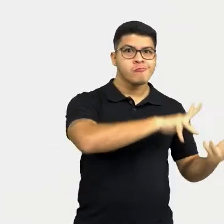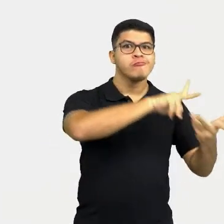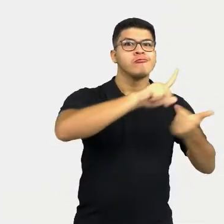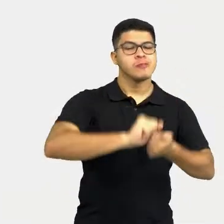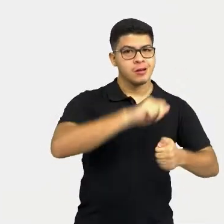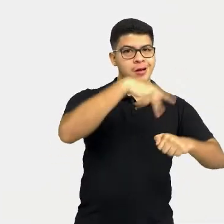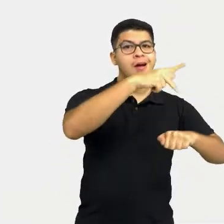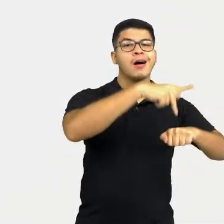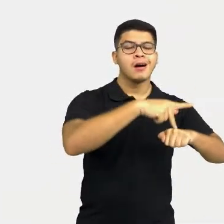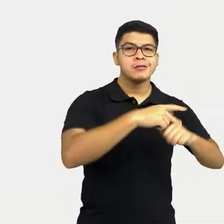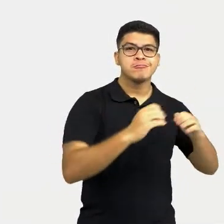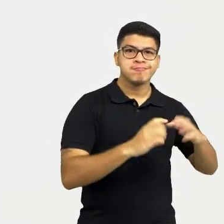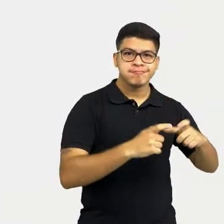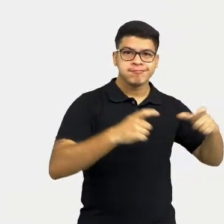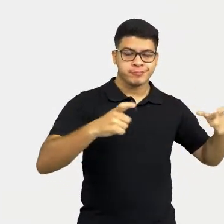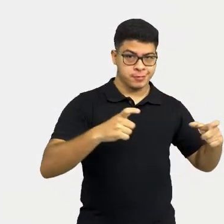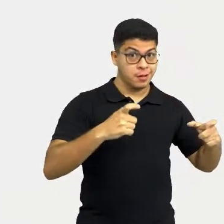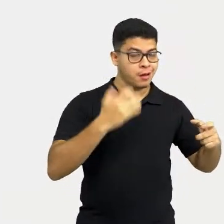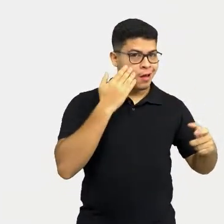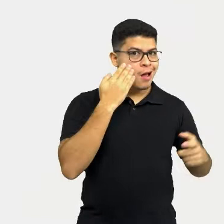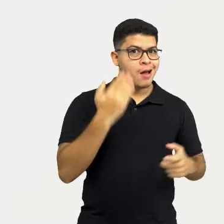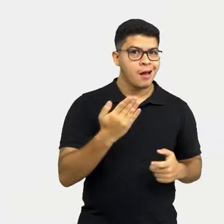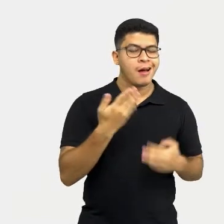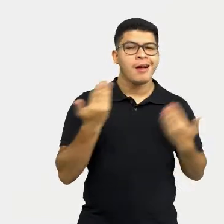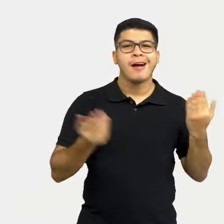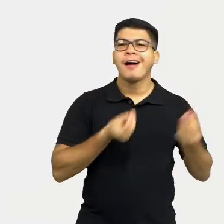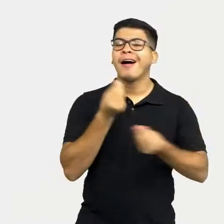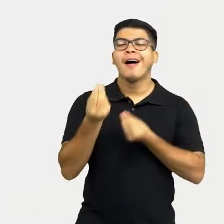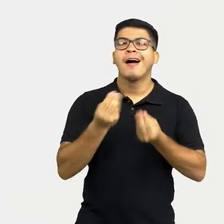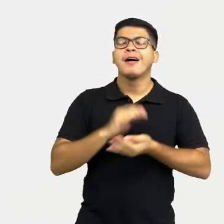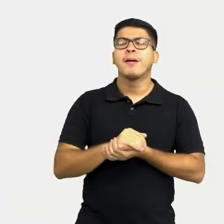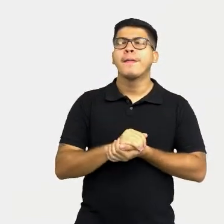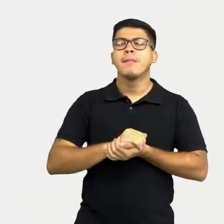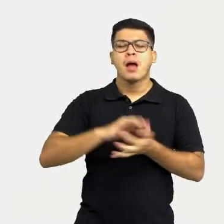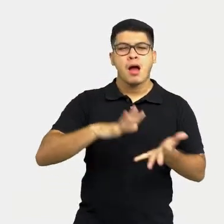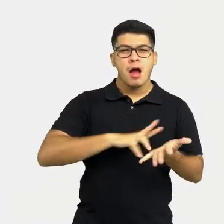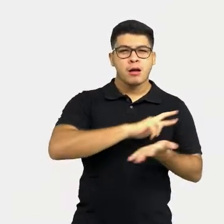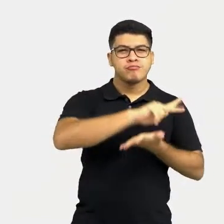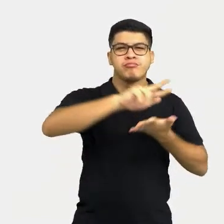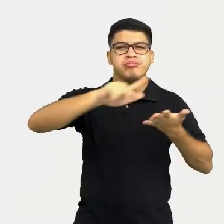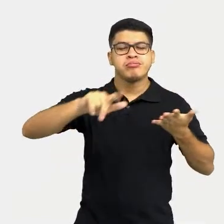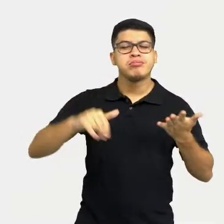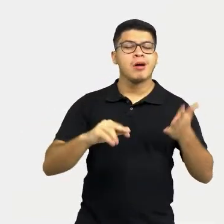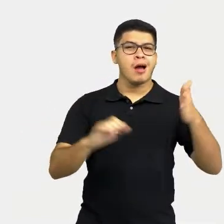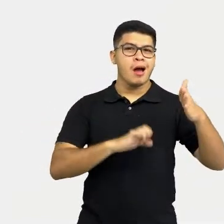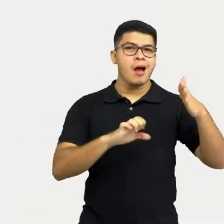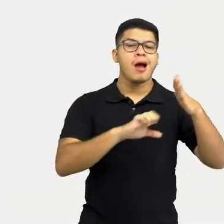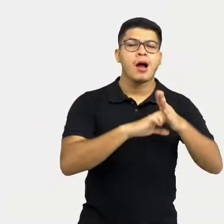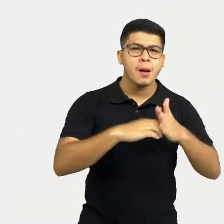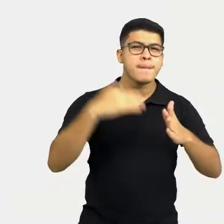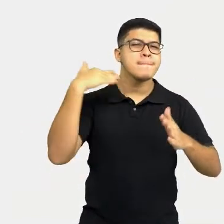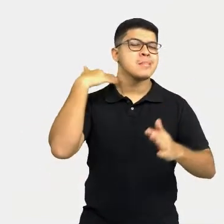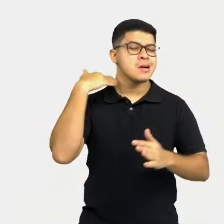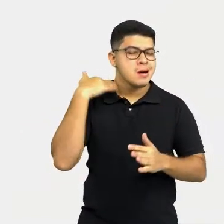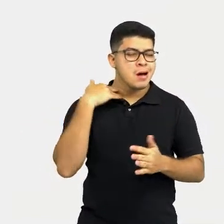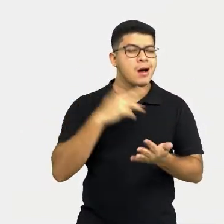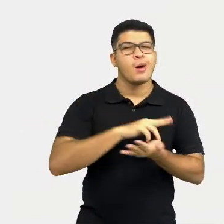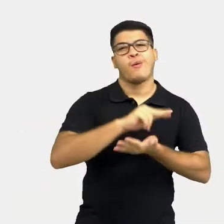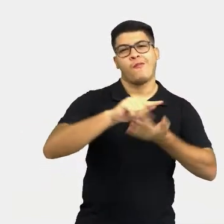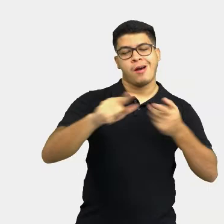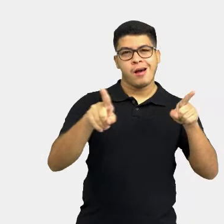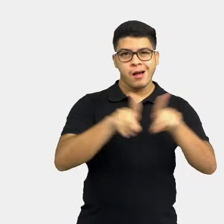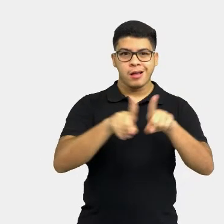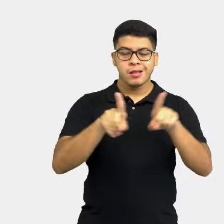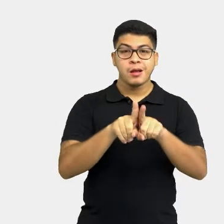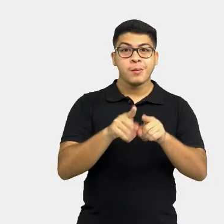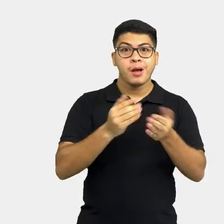Essa também está relacionada ali, quando a gente fala de multinacionais, bancos, a gente está falando exatamente da